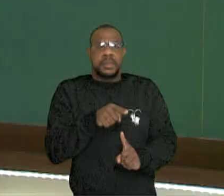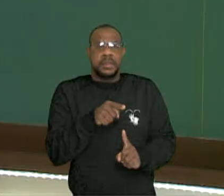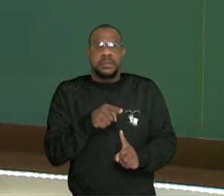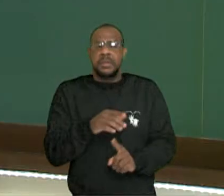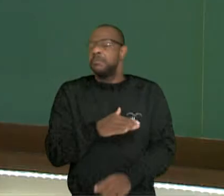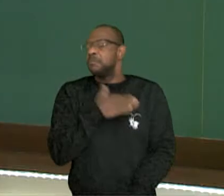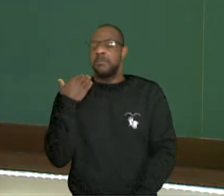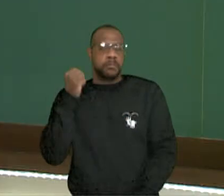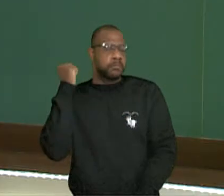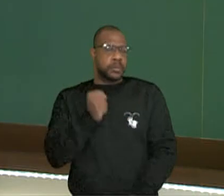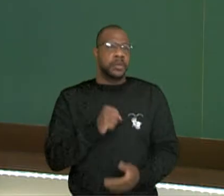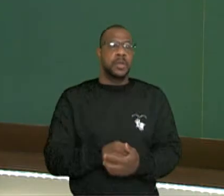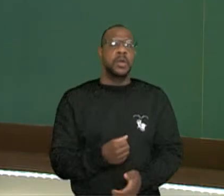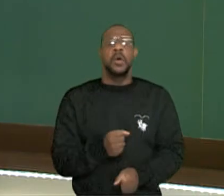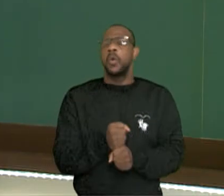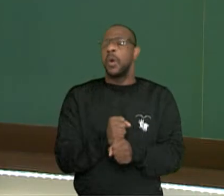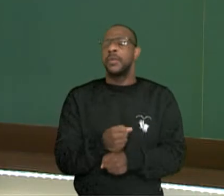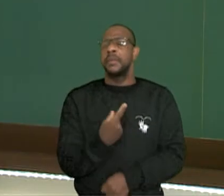ano de